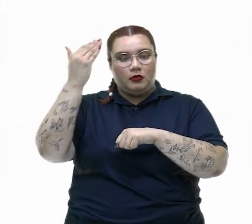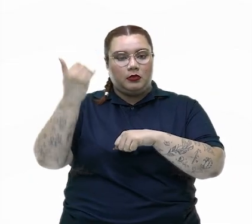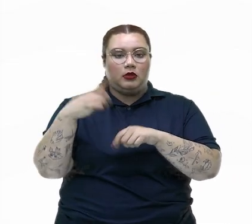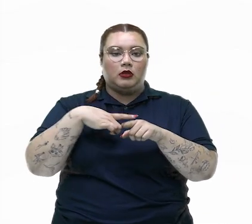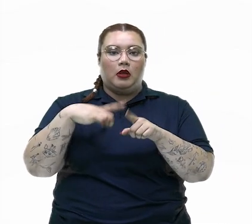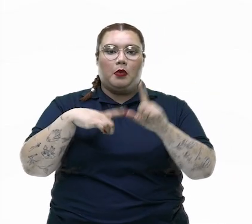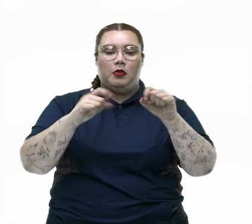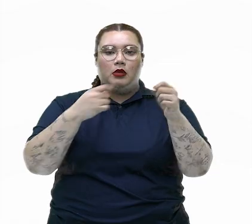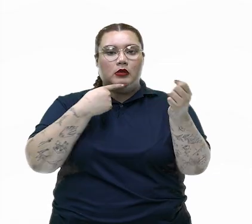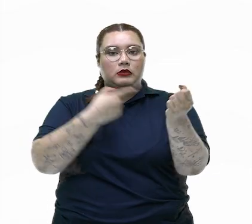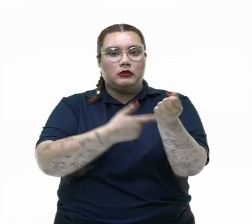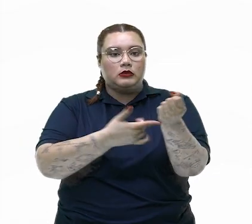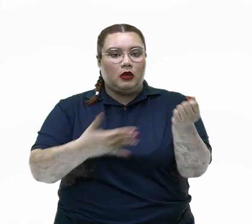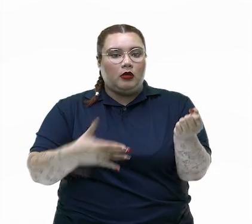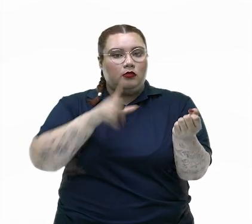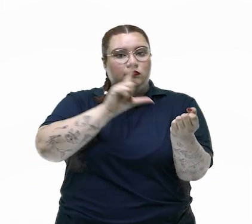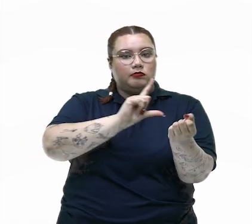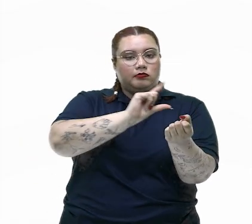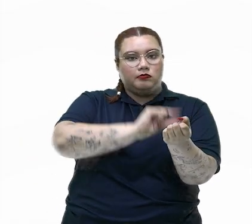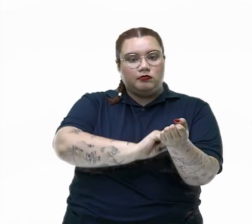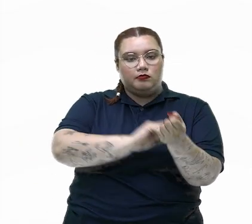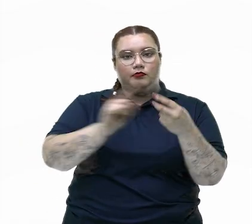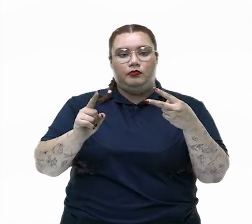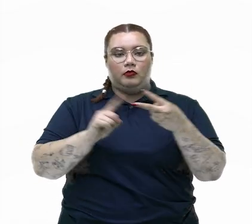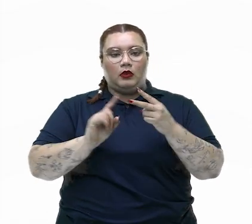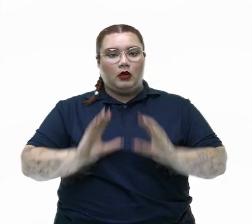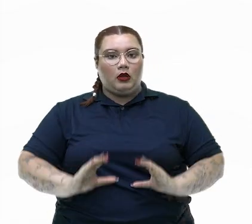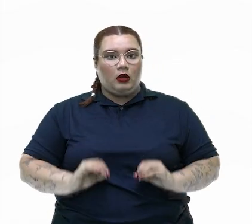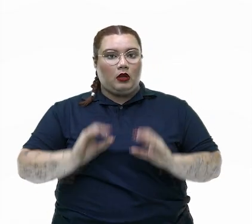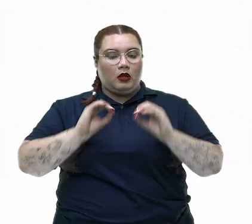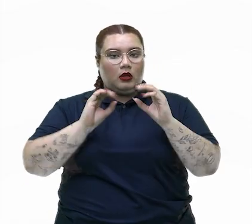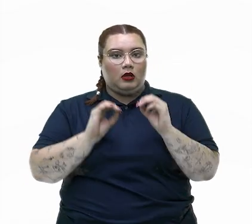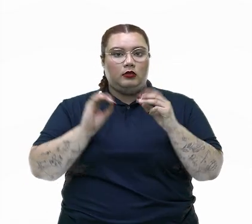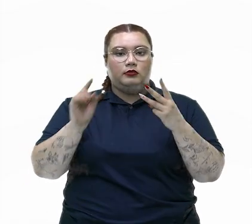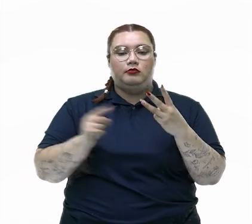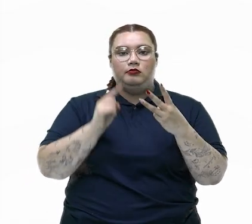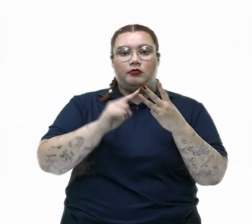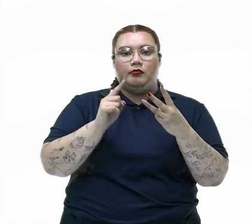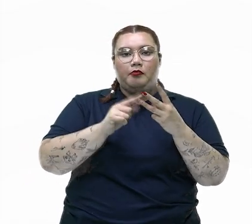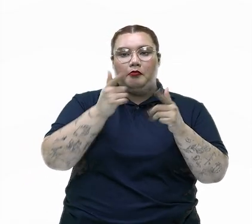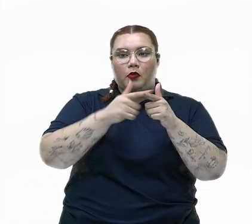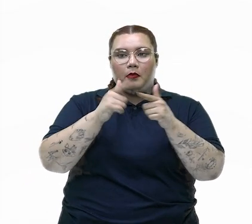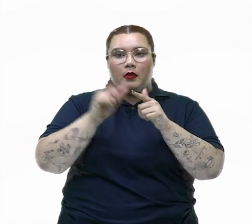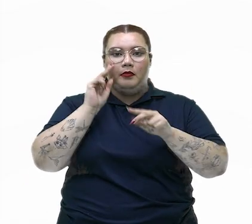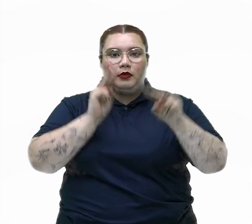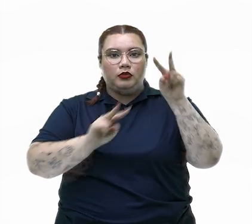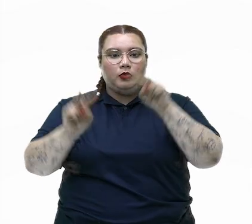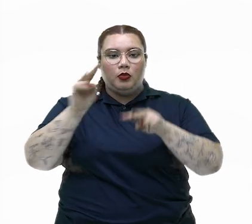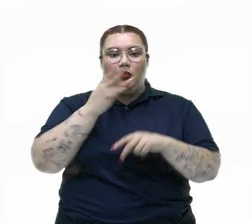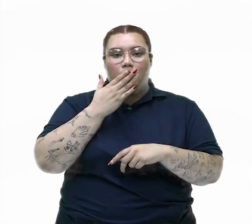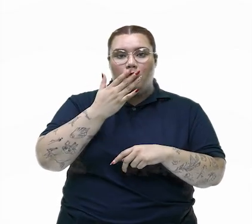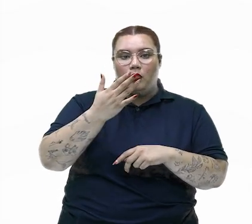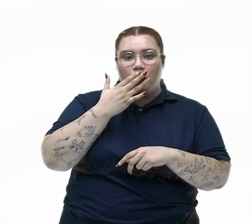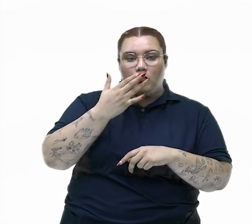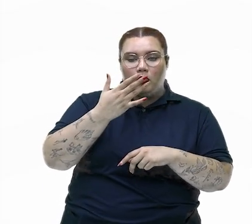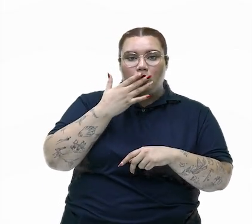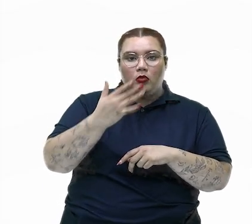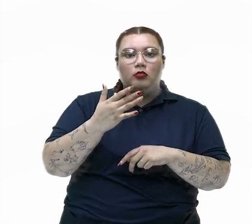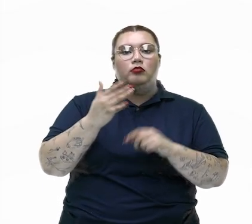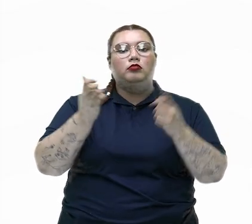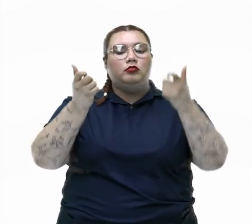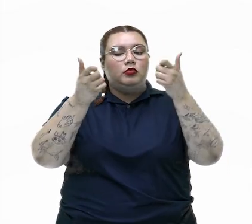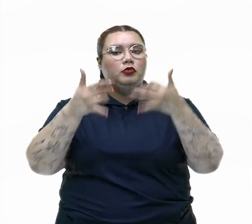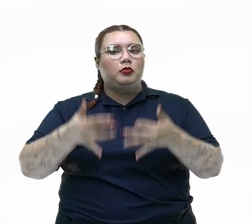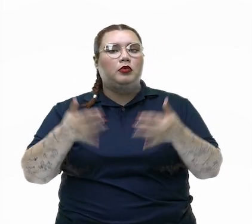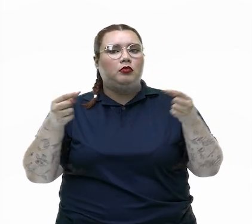Nós temos a anemia falciforme, nós temos os cânceres, né? O daltonismo, né? Abrindo um parêntese no daltonismo,